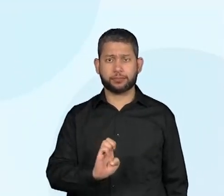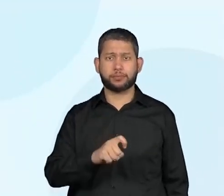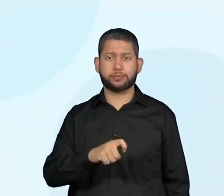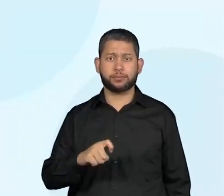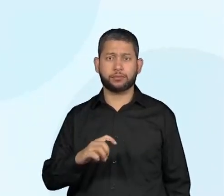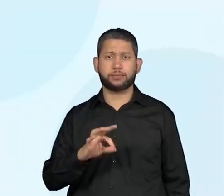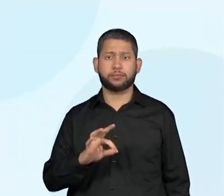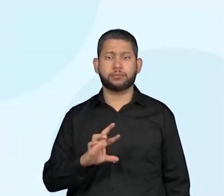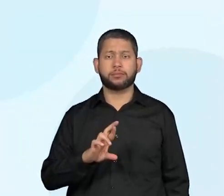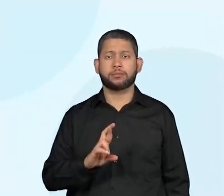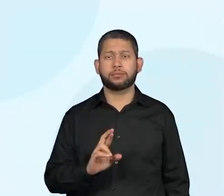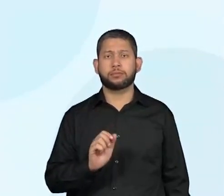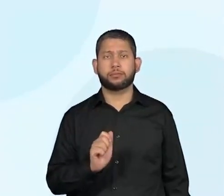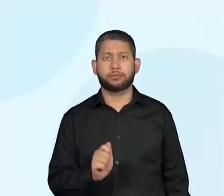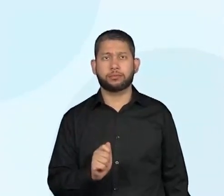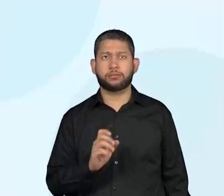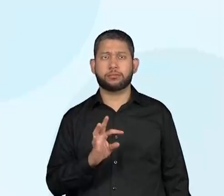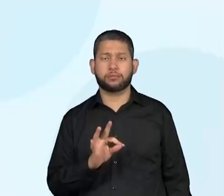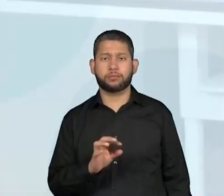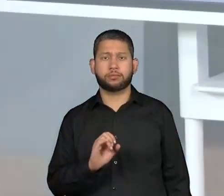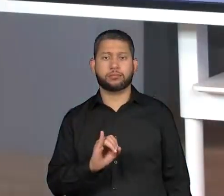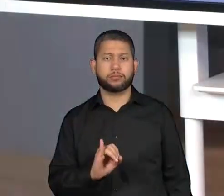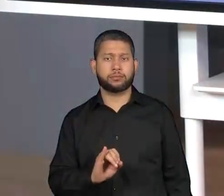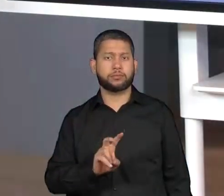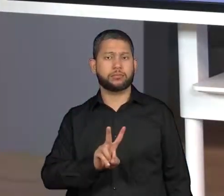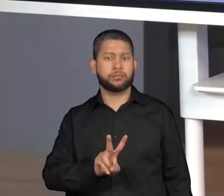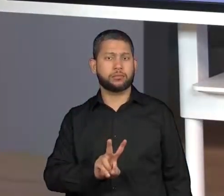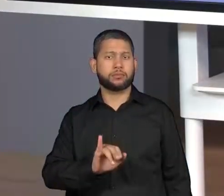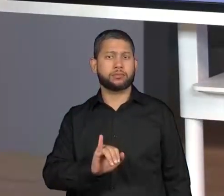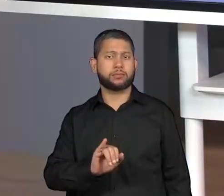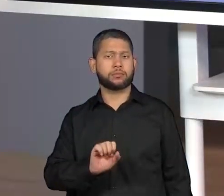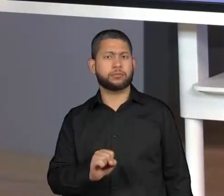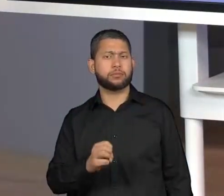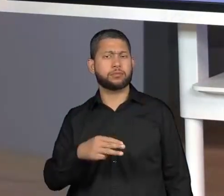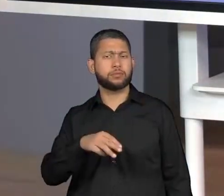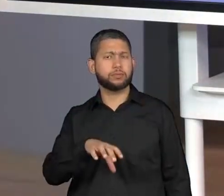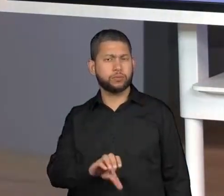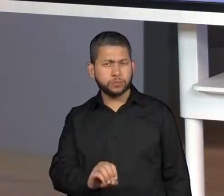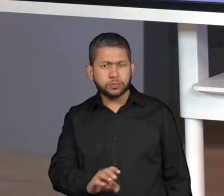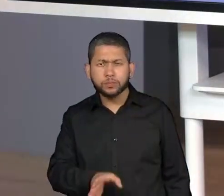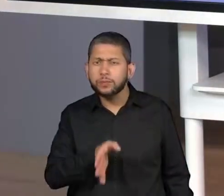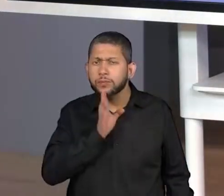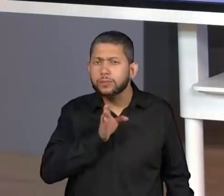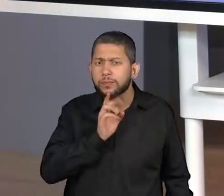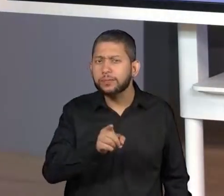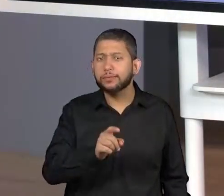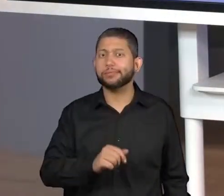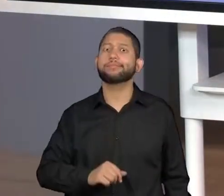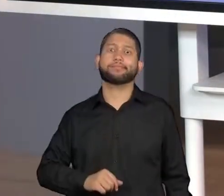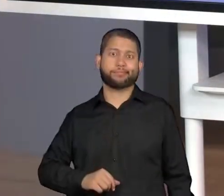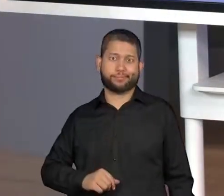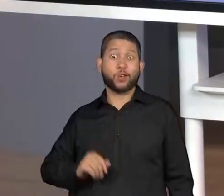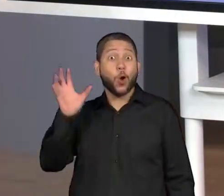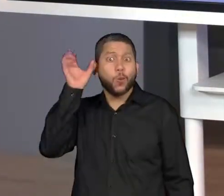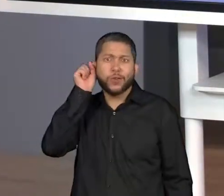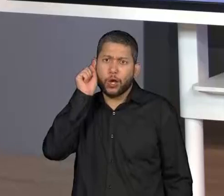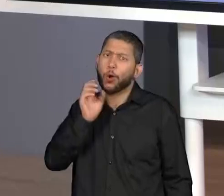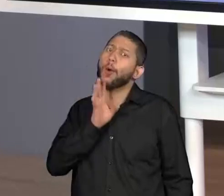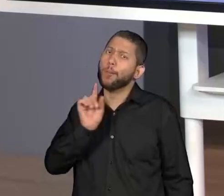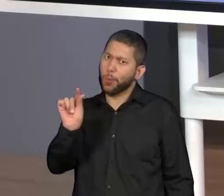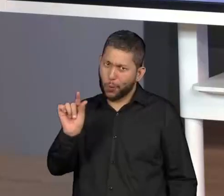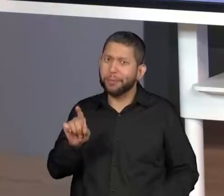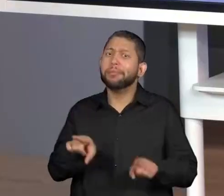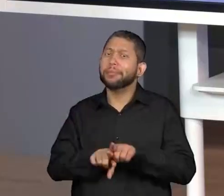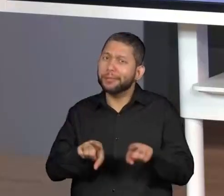é extrativismo. Vocês já ouviram falar sobre essa palavra? Ou pensando na palavra, o que